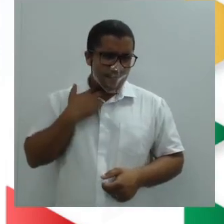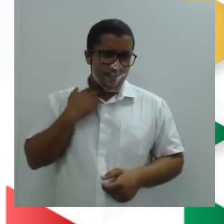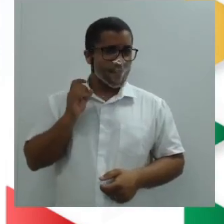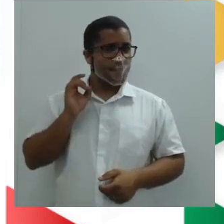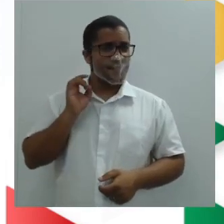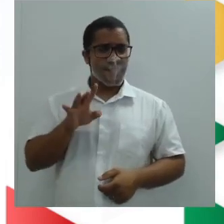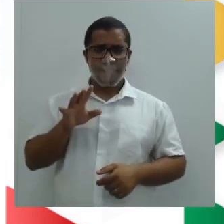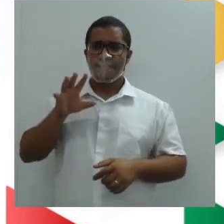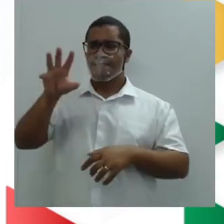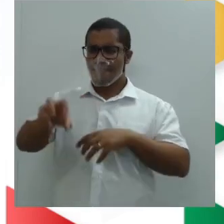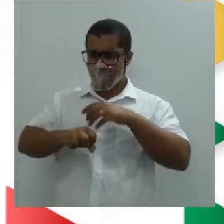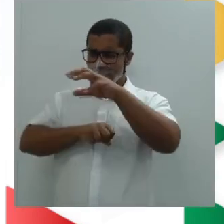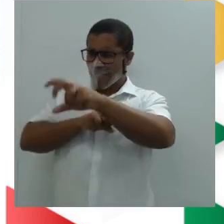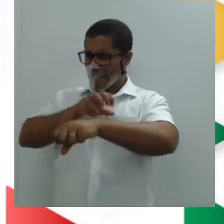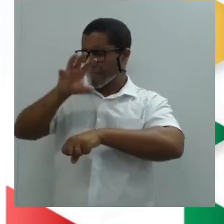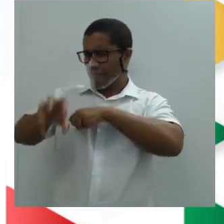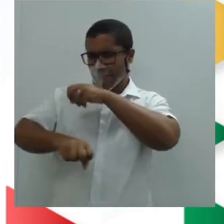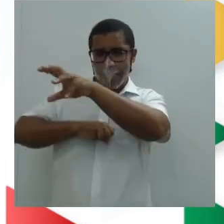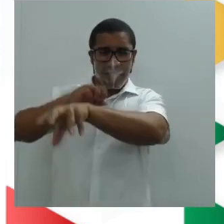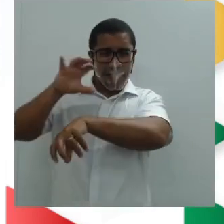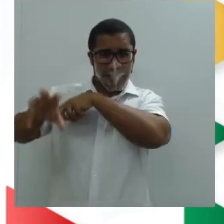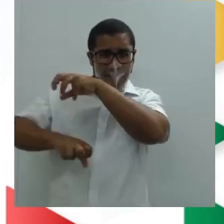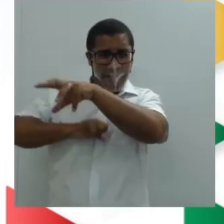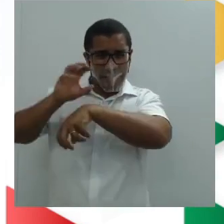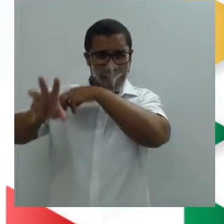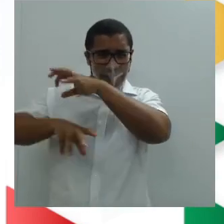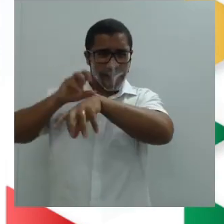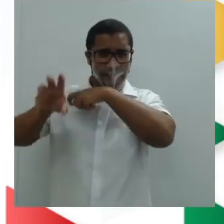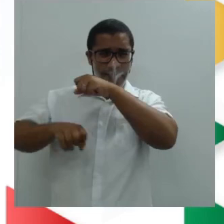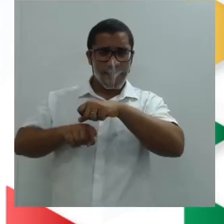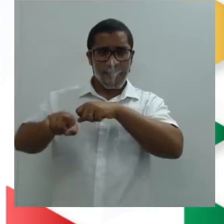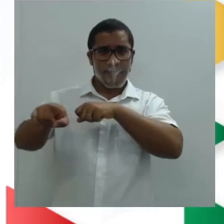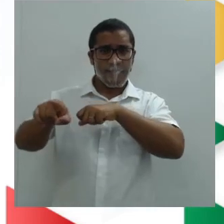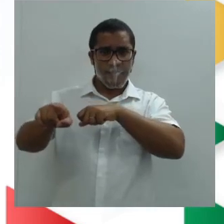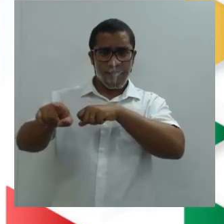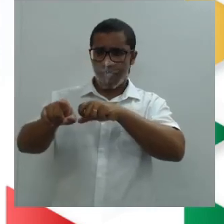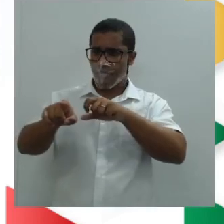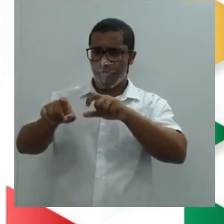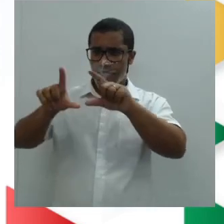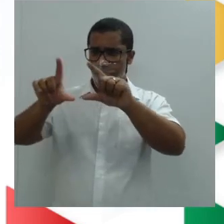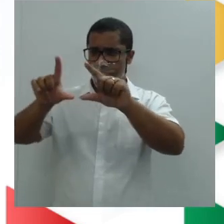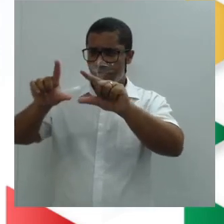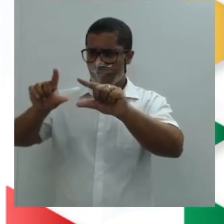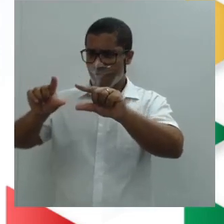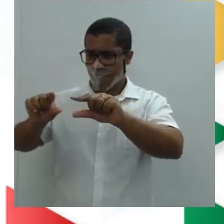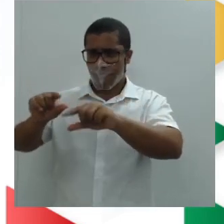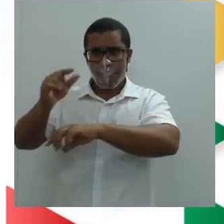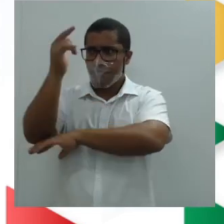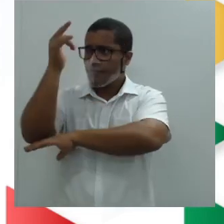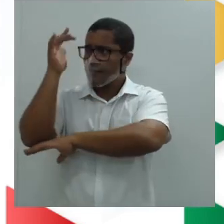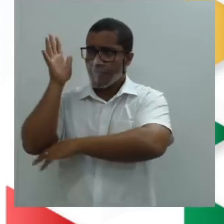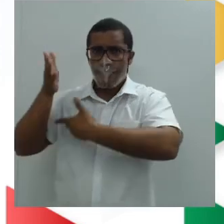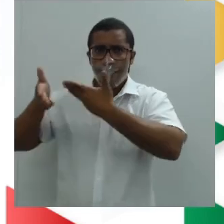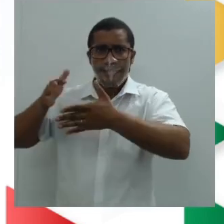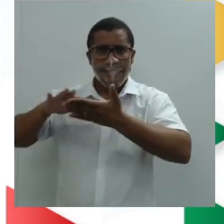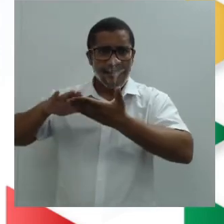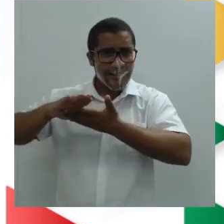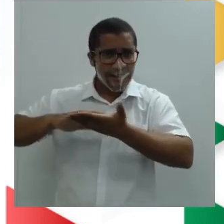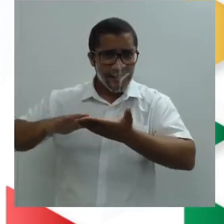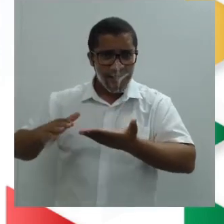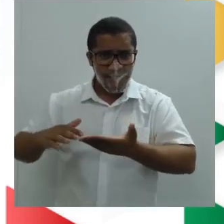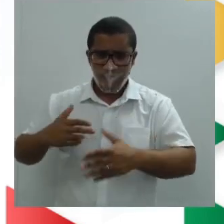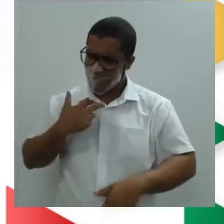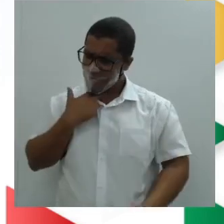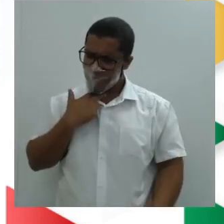apenas explorar as matérias-primas e não cuidar também do meio ambiente. Tem que ter